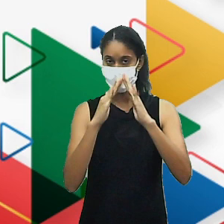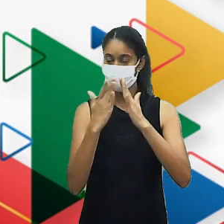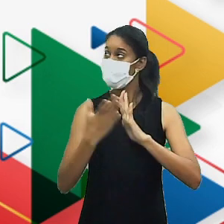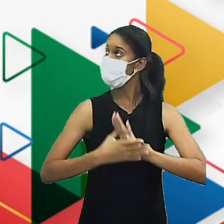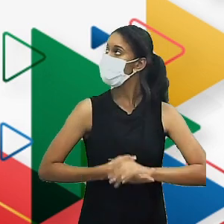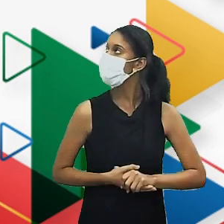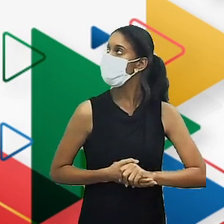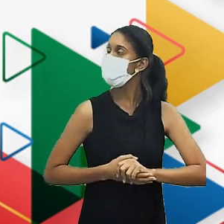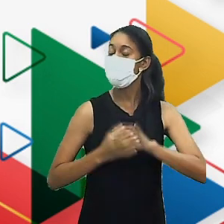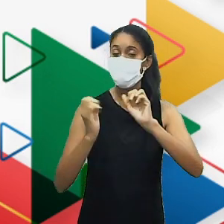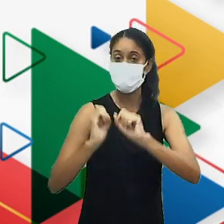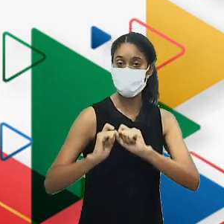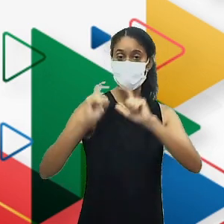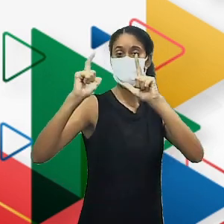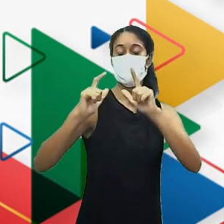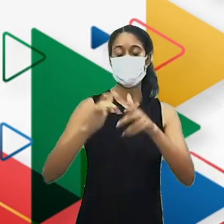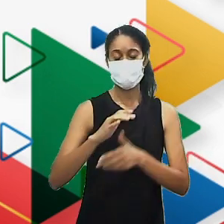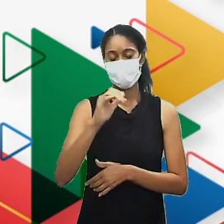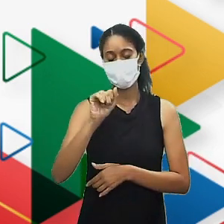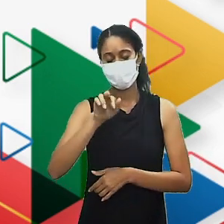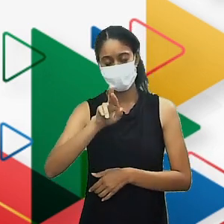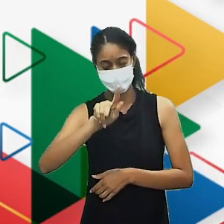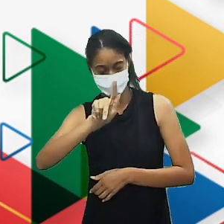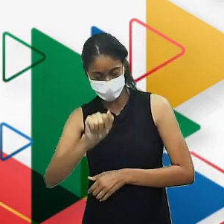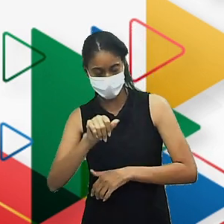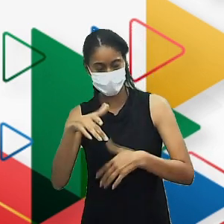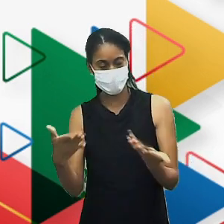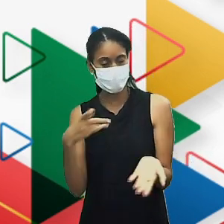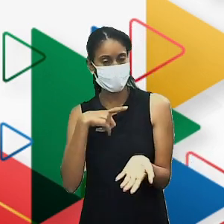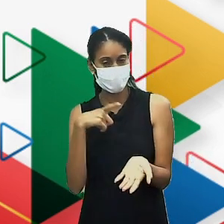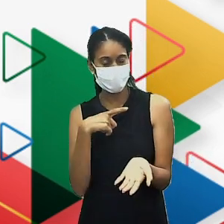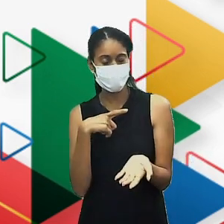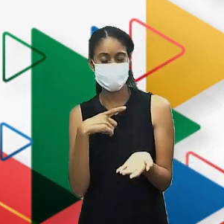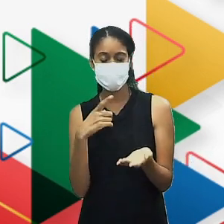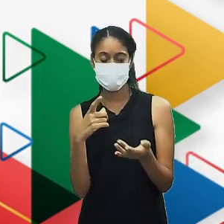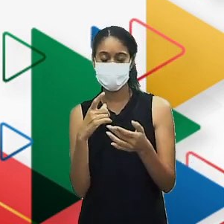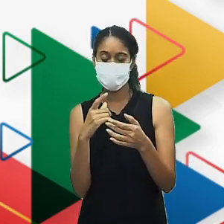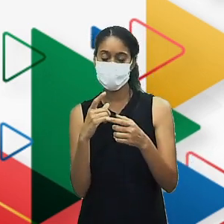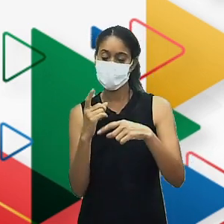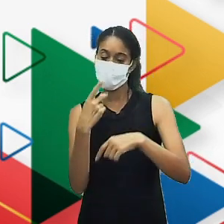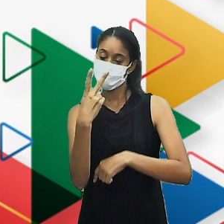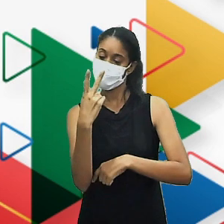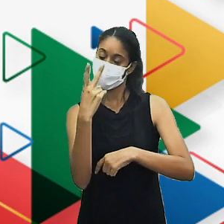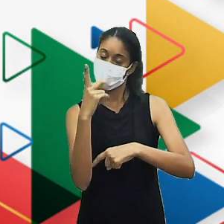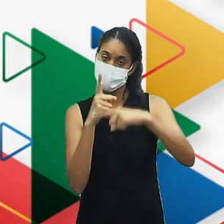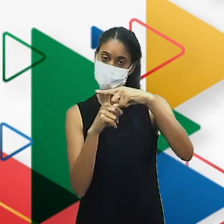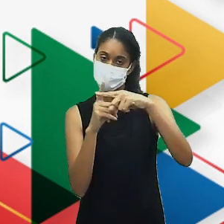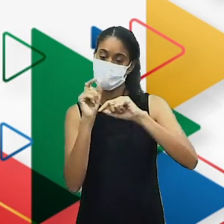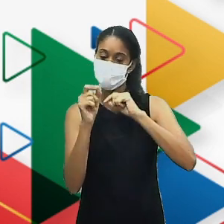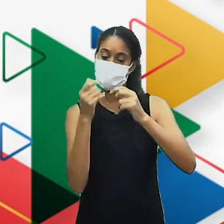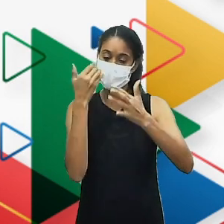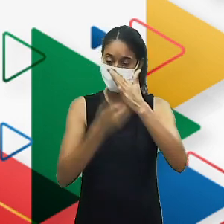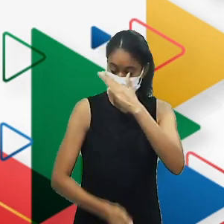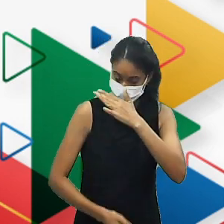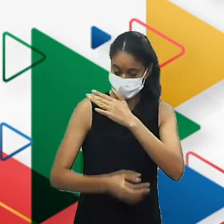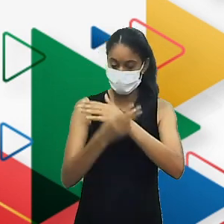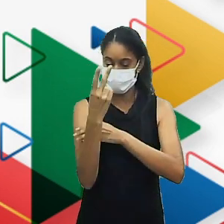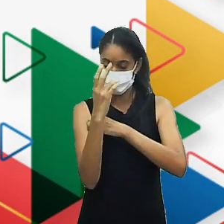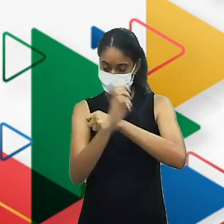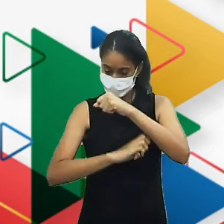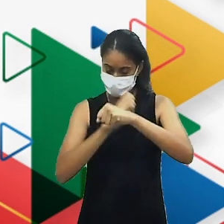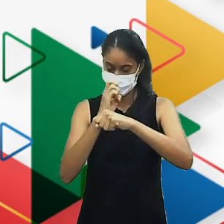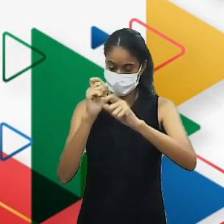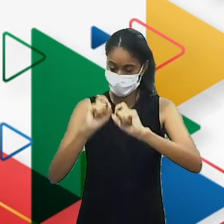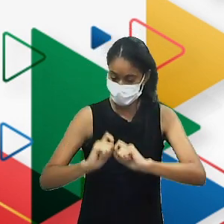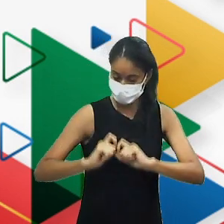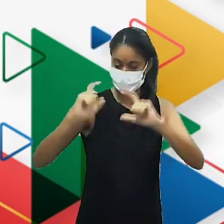o aumento da carga. Então, quando eu tenho carga 2+, eu tenho assim, ó, perdi 2 elétrons. Eita, aumentou